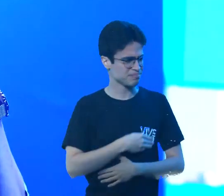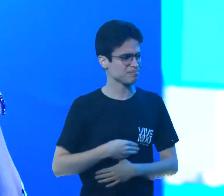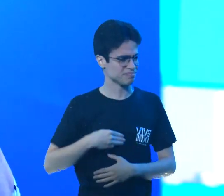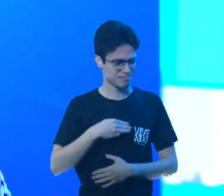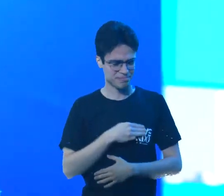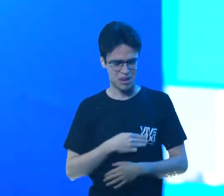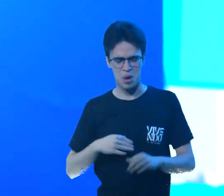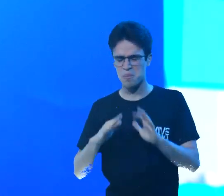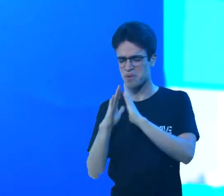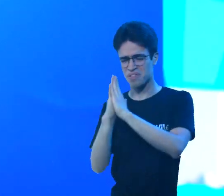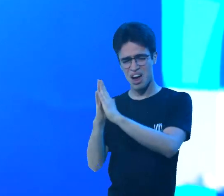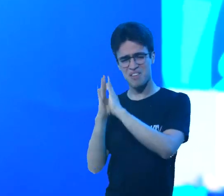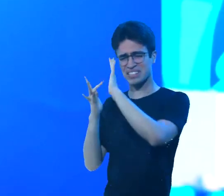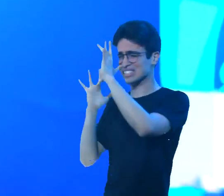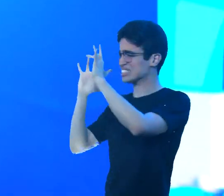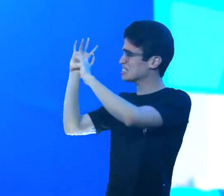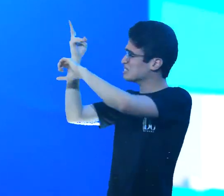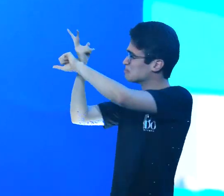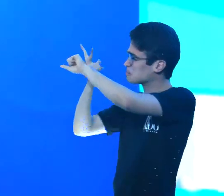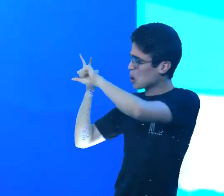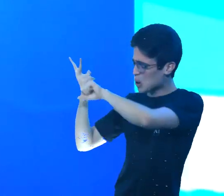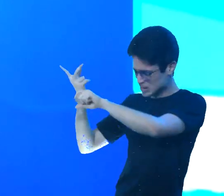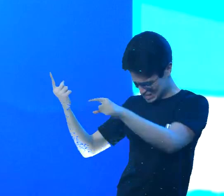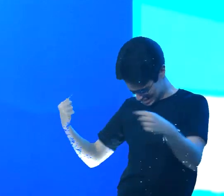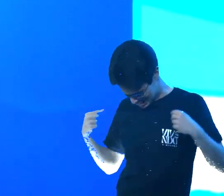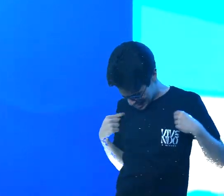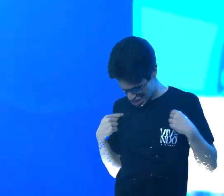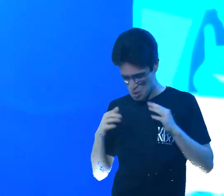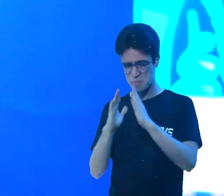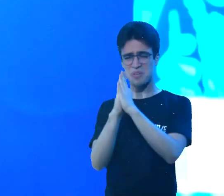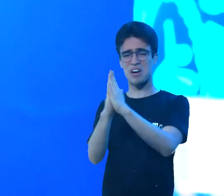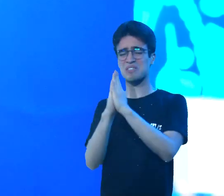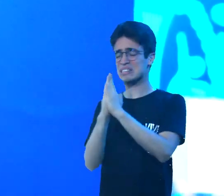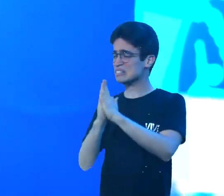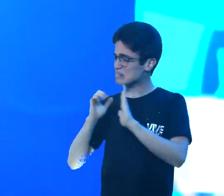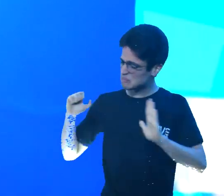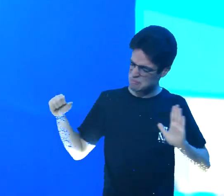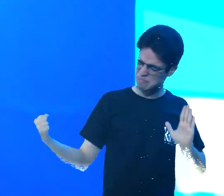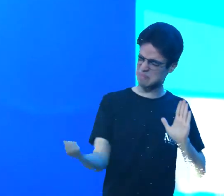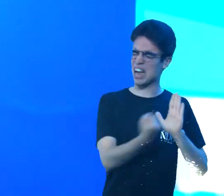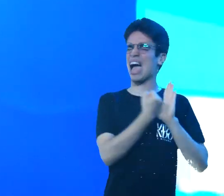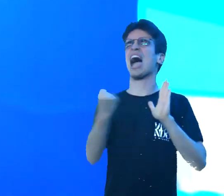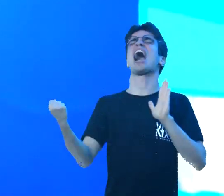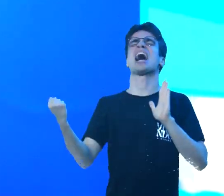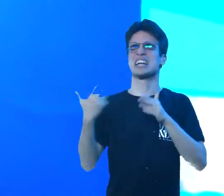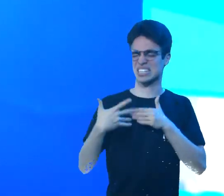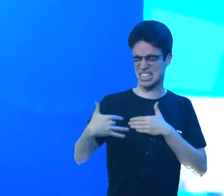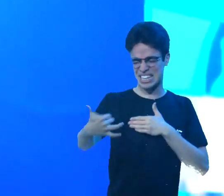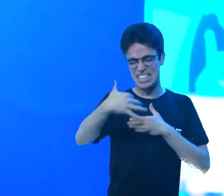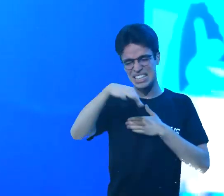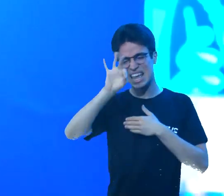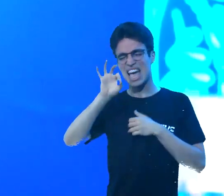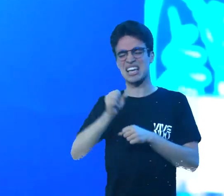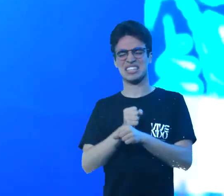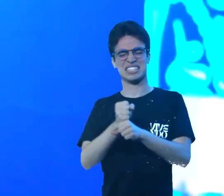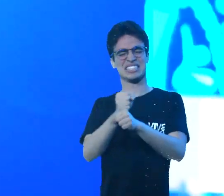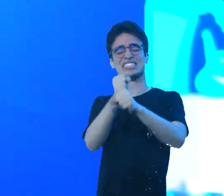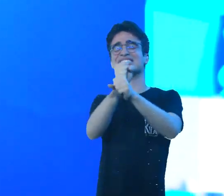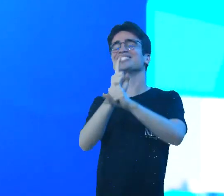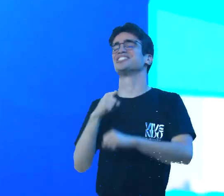Persegue-nos nesses dias e lesiona-nos de uma forma tão intensa, que daqui a 10, 20 anos ainda